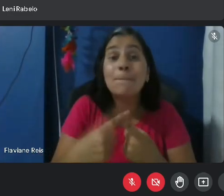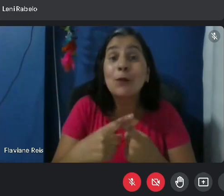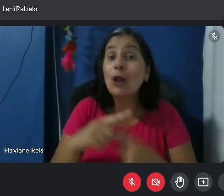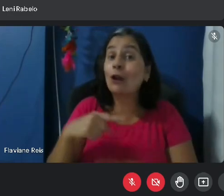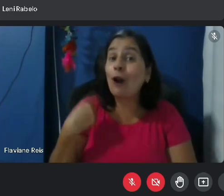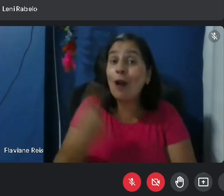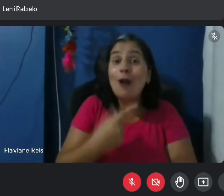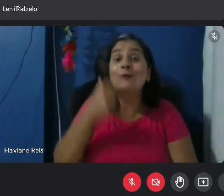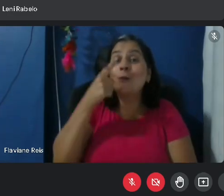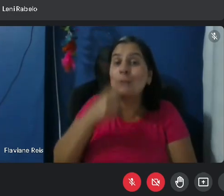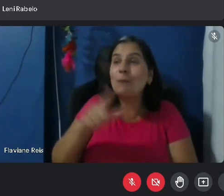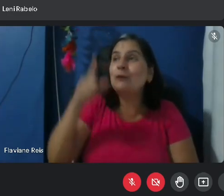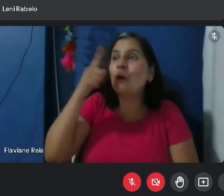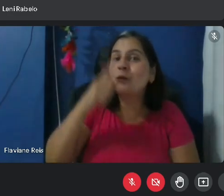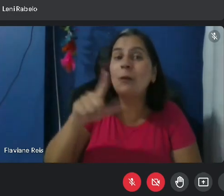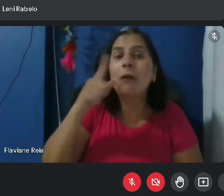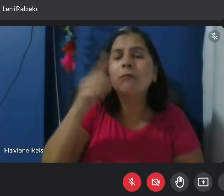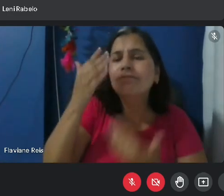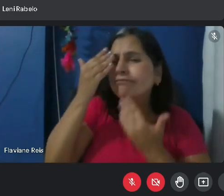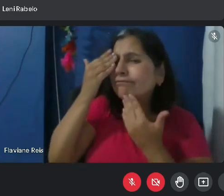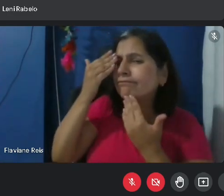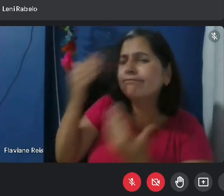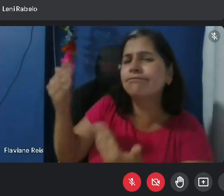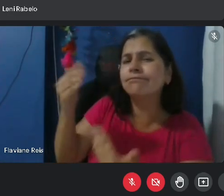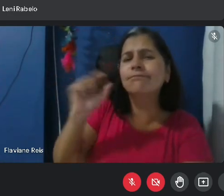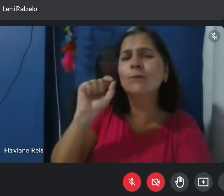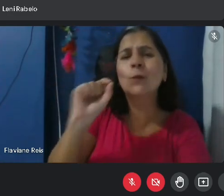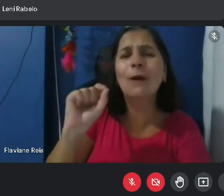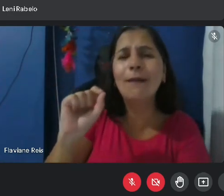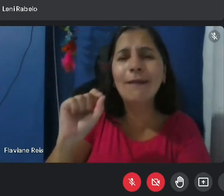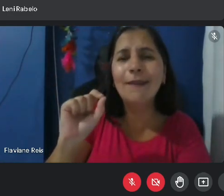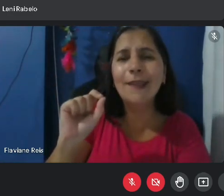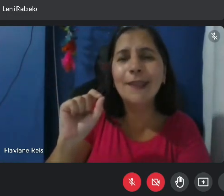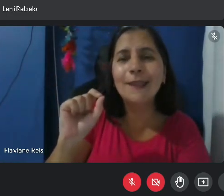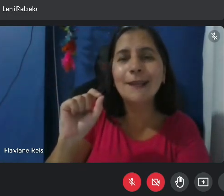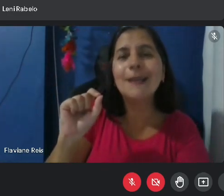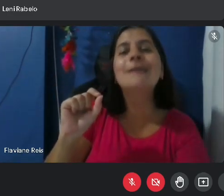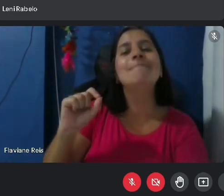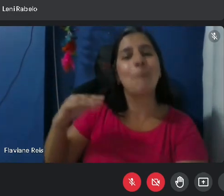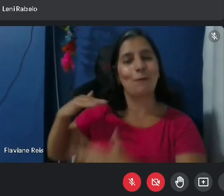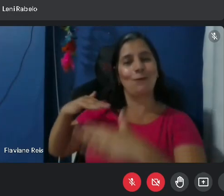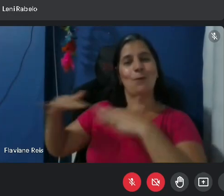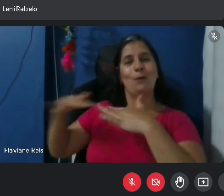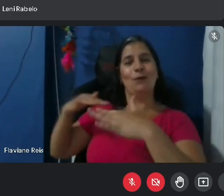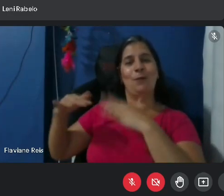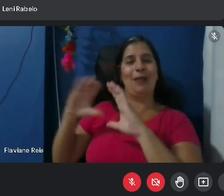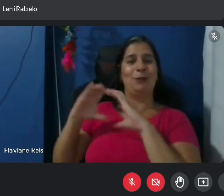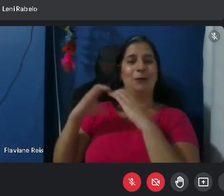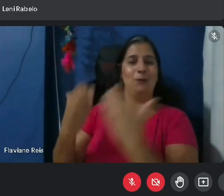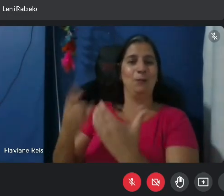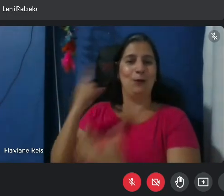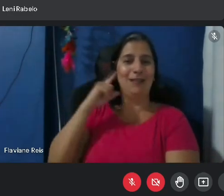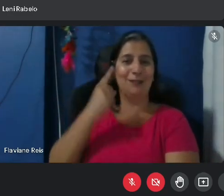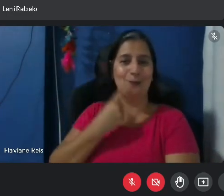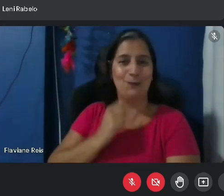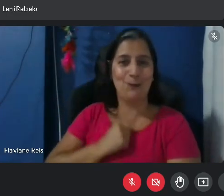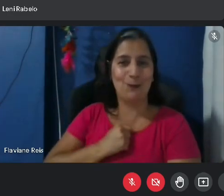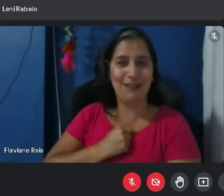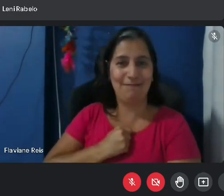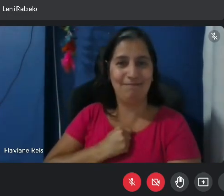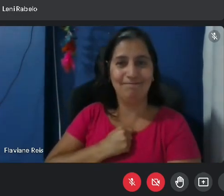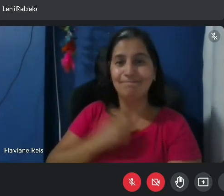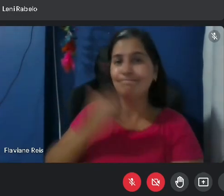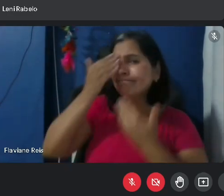A educação bilíngue, nós temos outras conquistas, e agradecemos o quê? Agradecemos